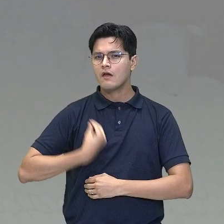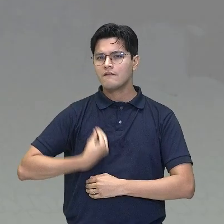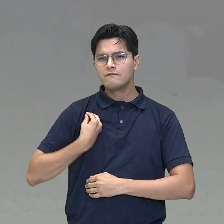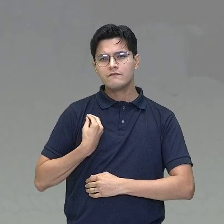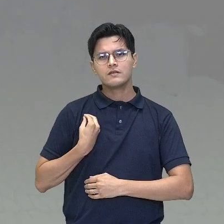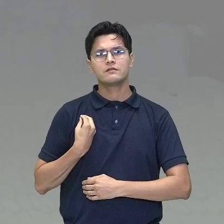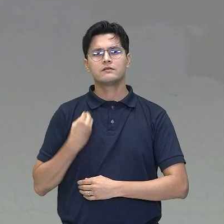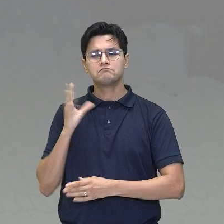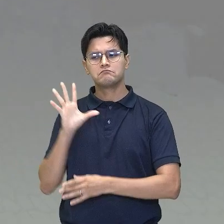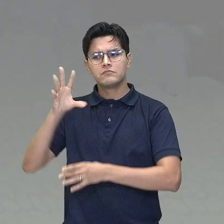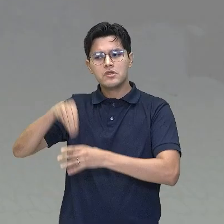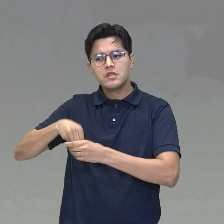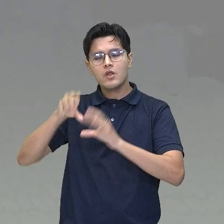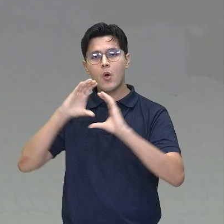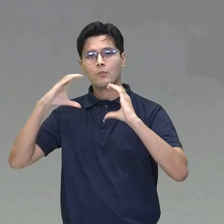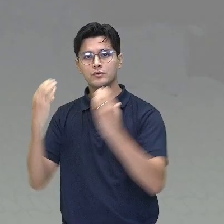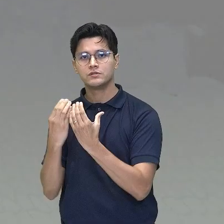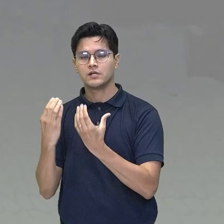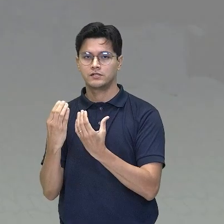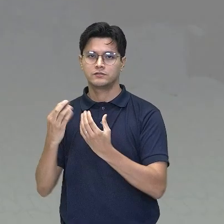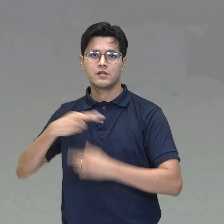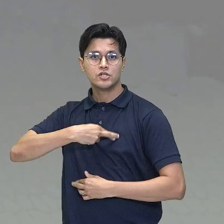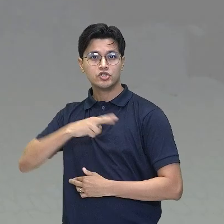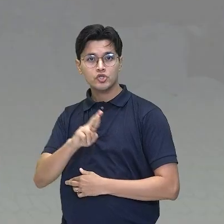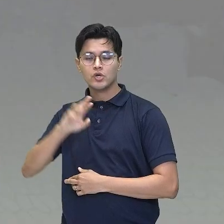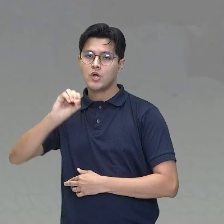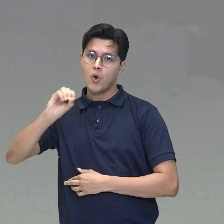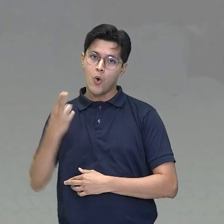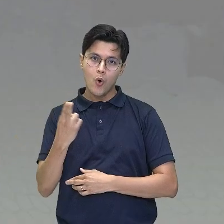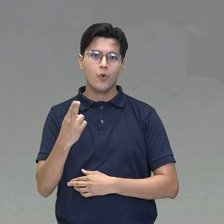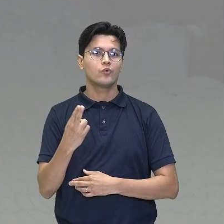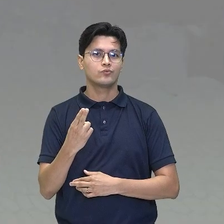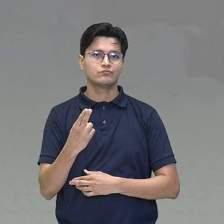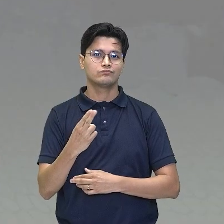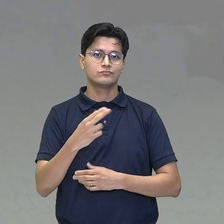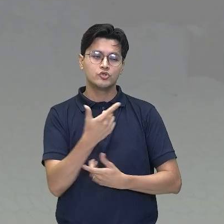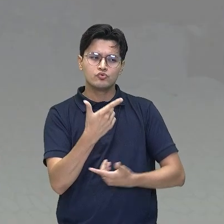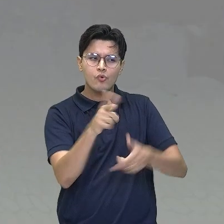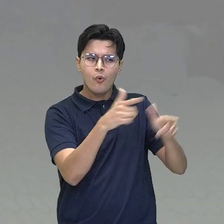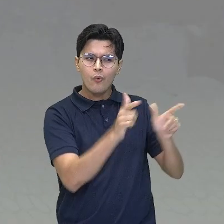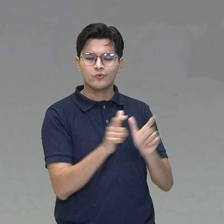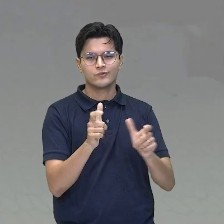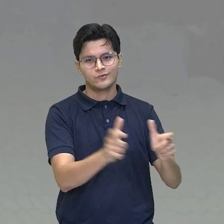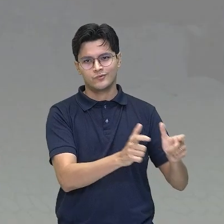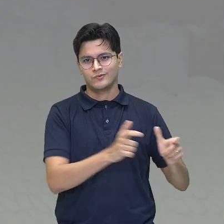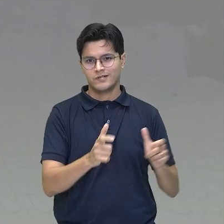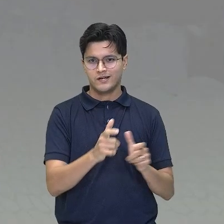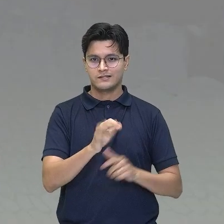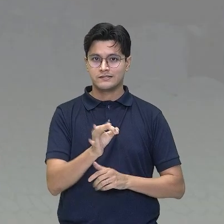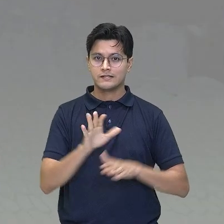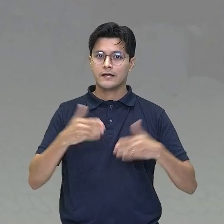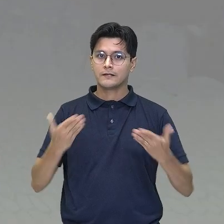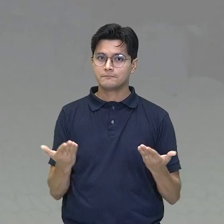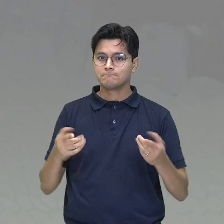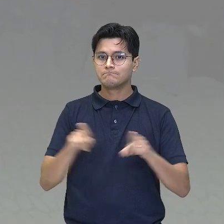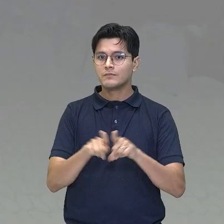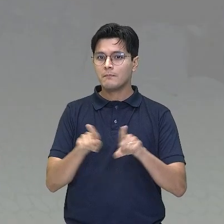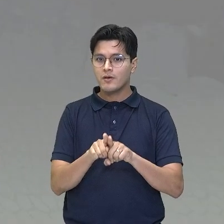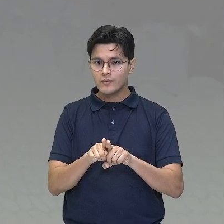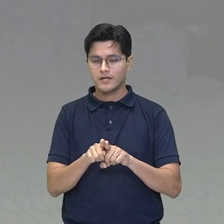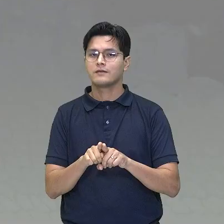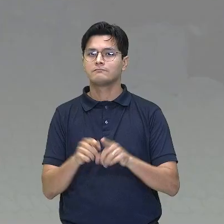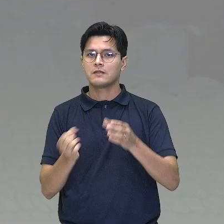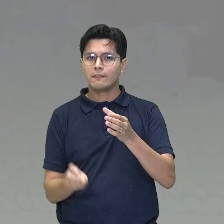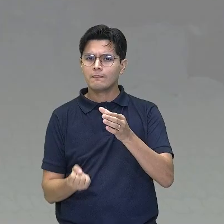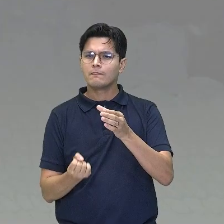comunidade religiosa, seja fora. Né? E ela também nasce, olha só que interessante, está aparecendo aí do meu lado,